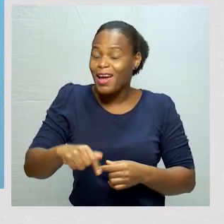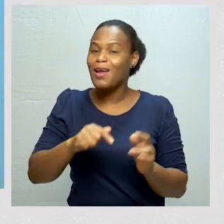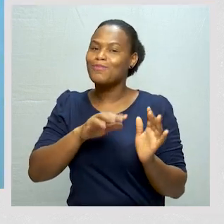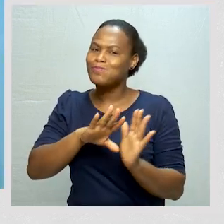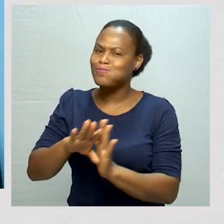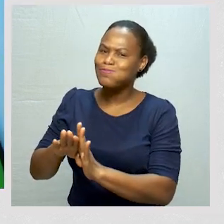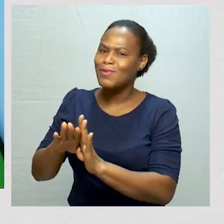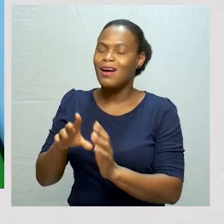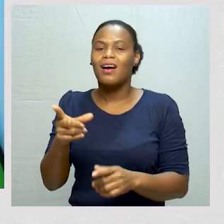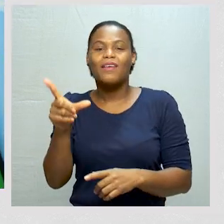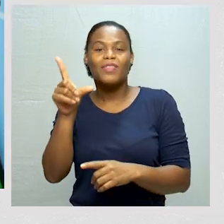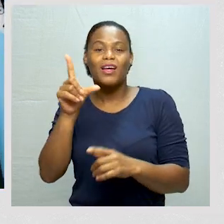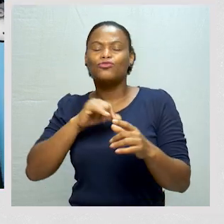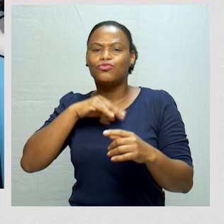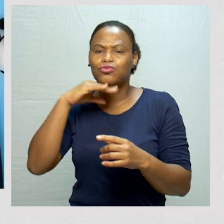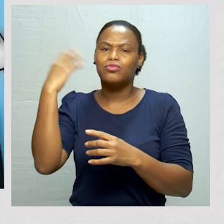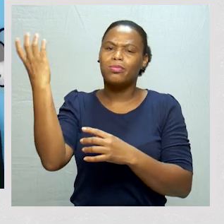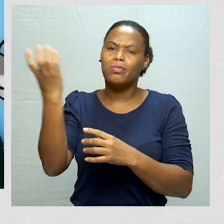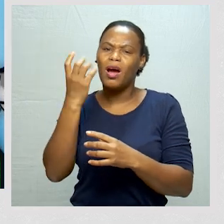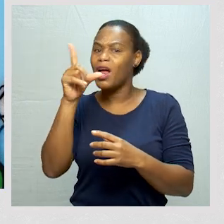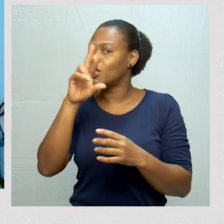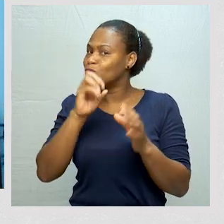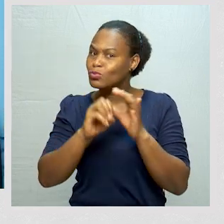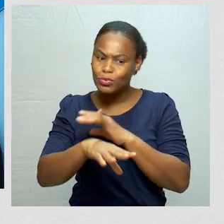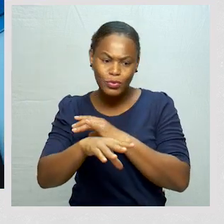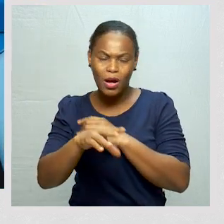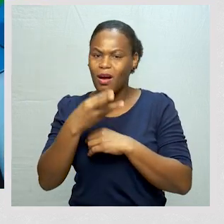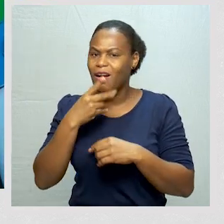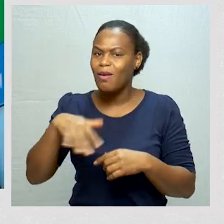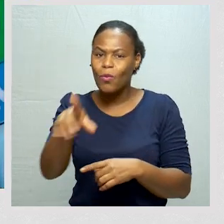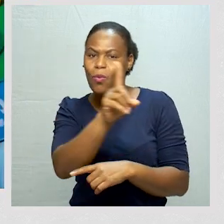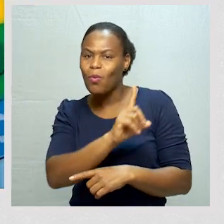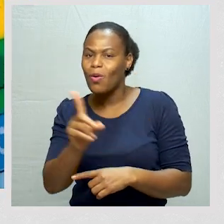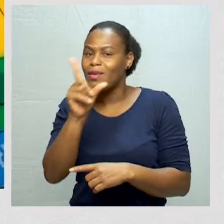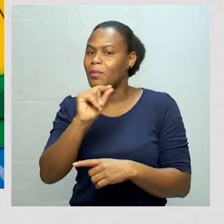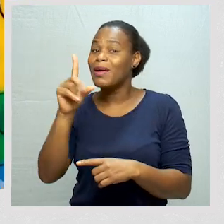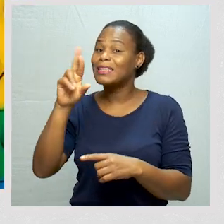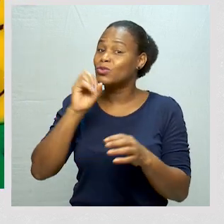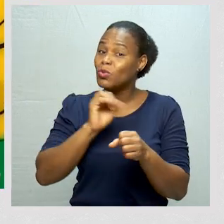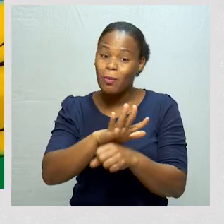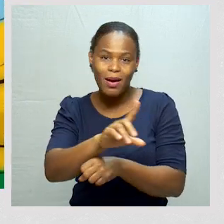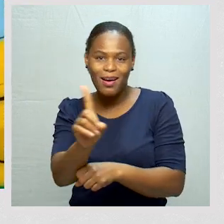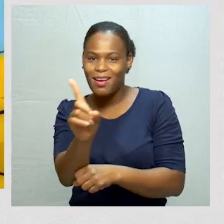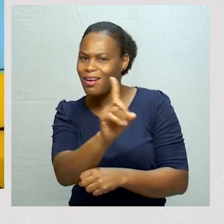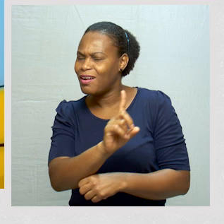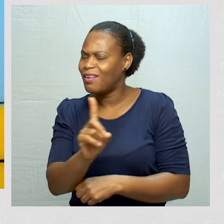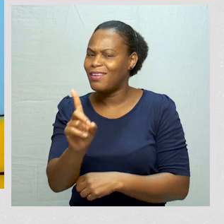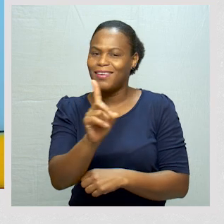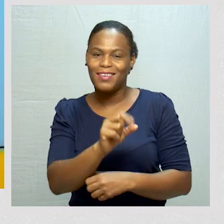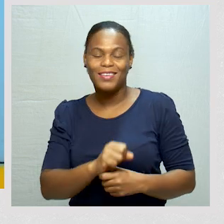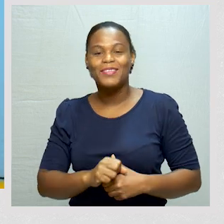Temos de deixar de poluir, não deitar lixo para o chão, não deitar lixo